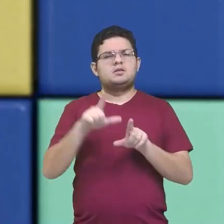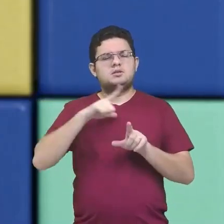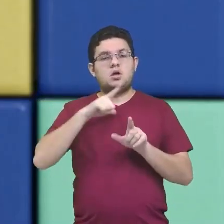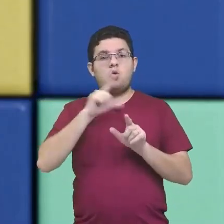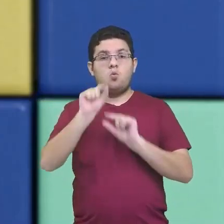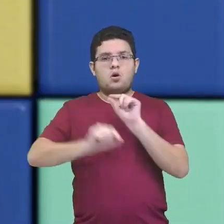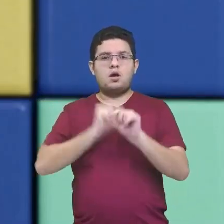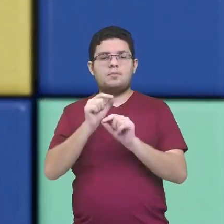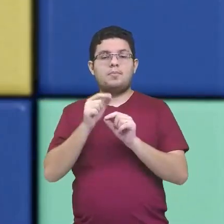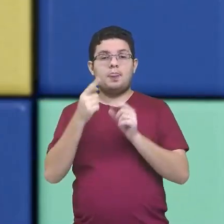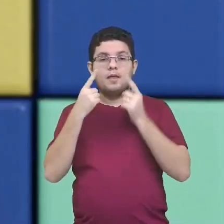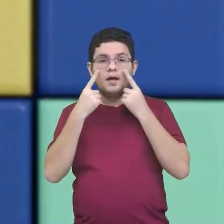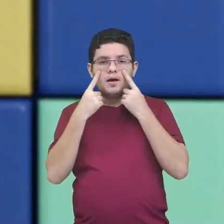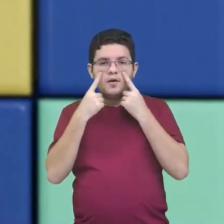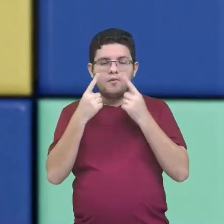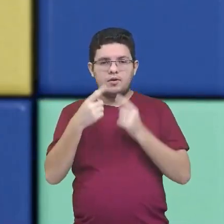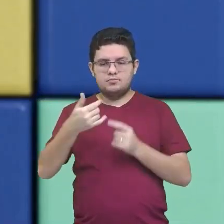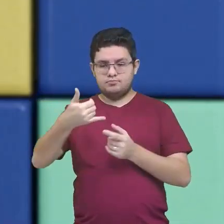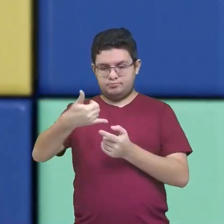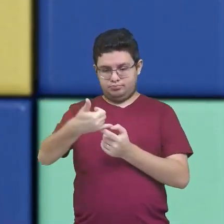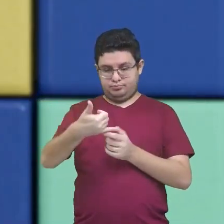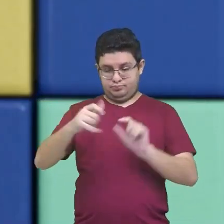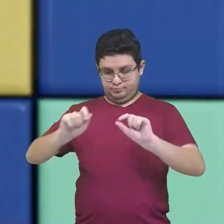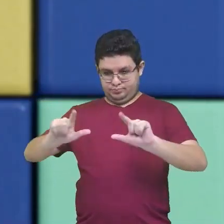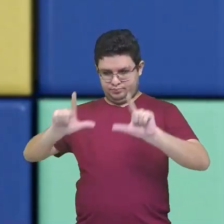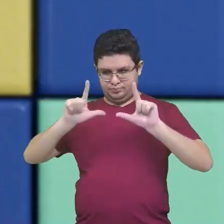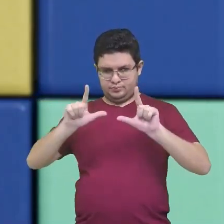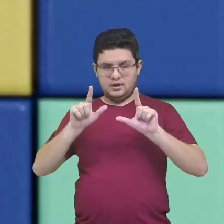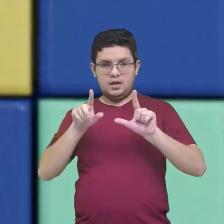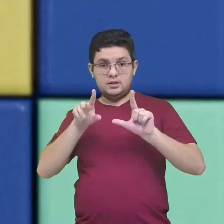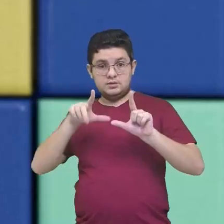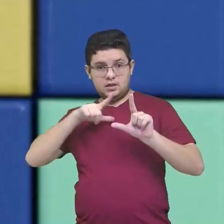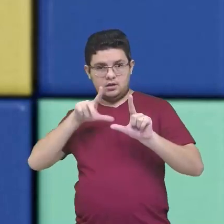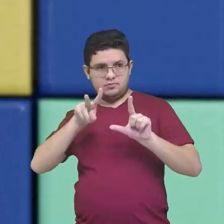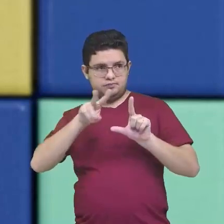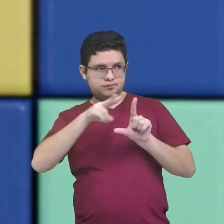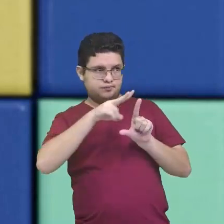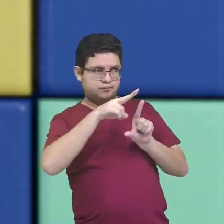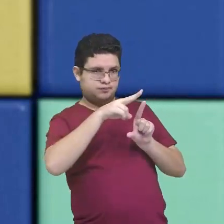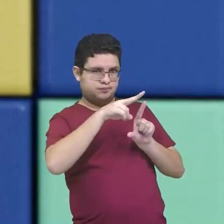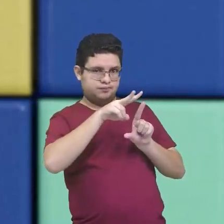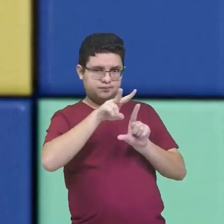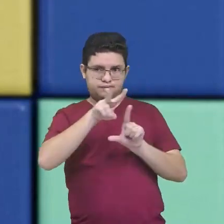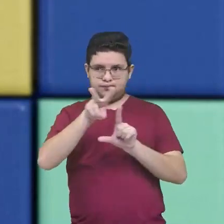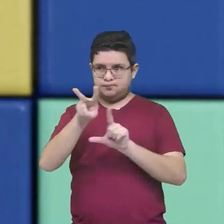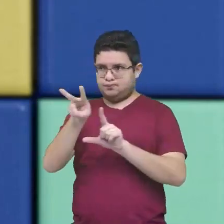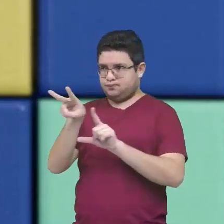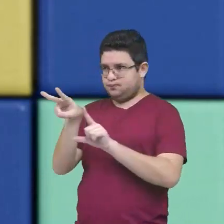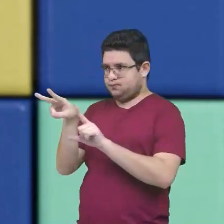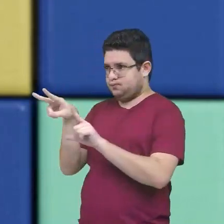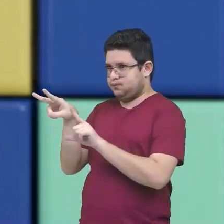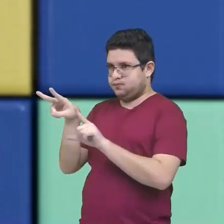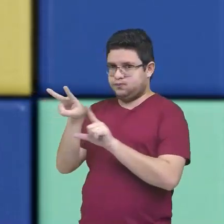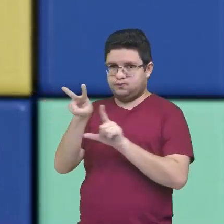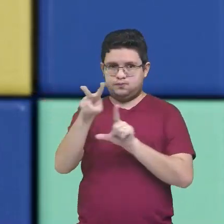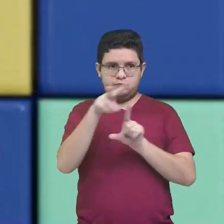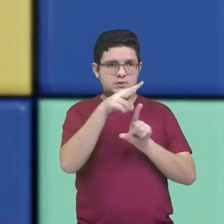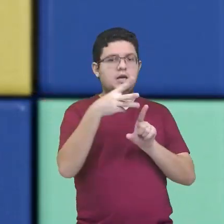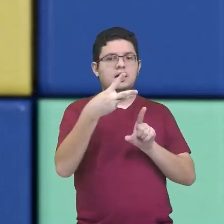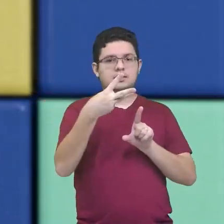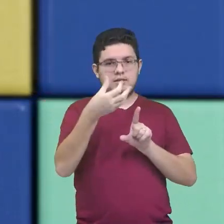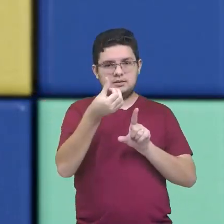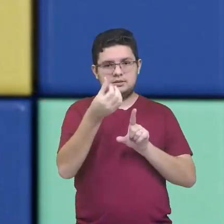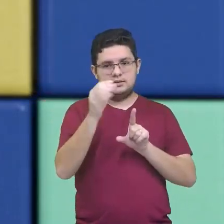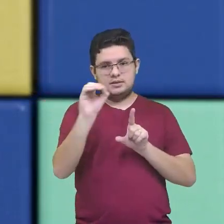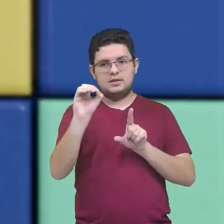consegue navegar, entrar nos salões, dar um giro de 360 graus e visualizar ali